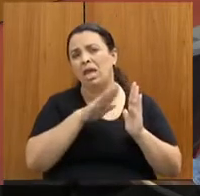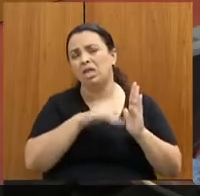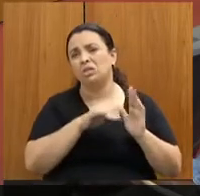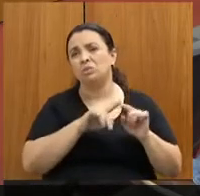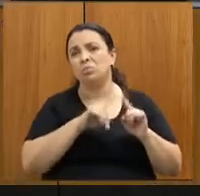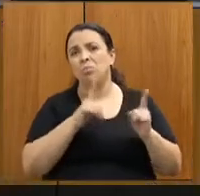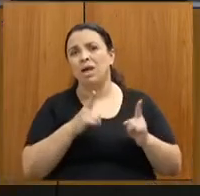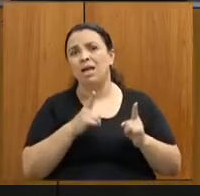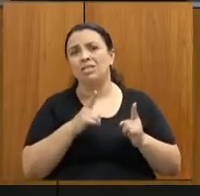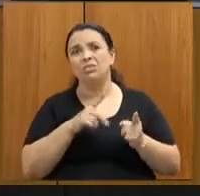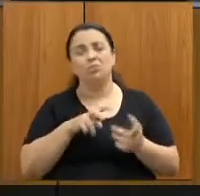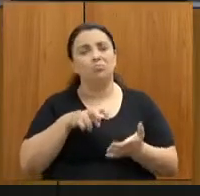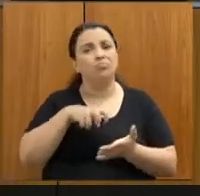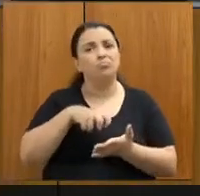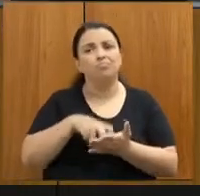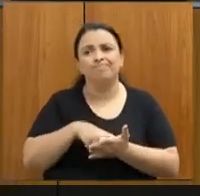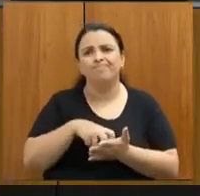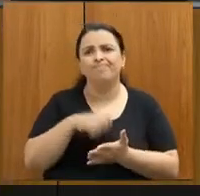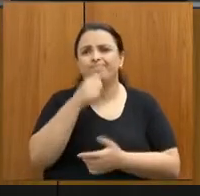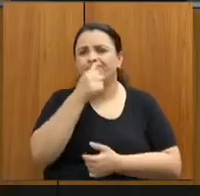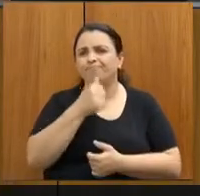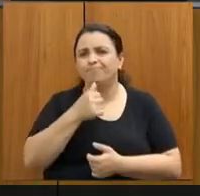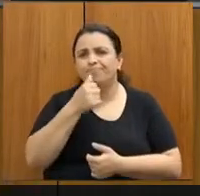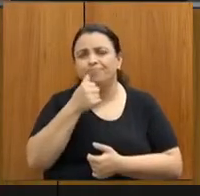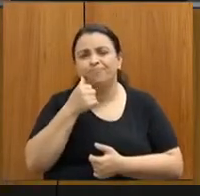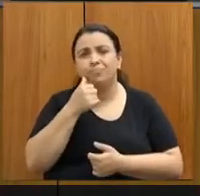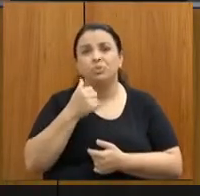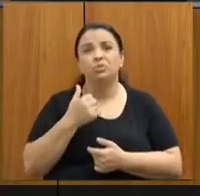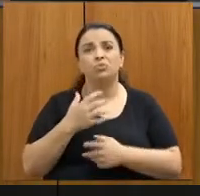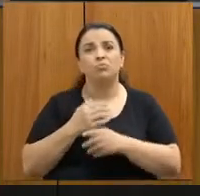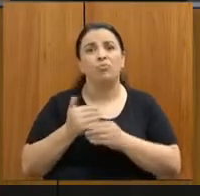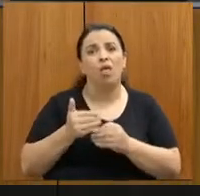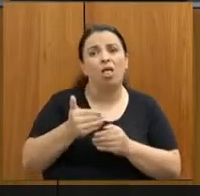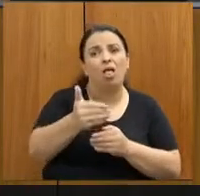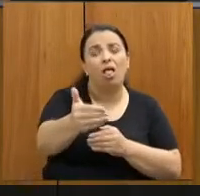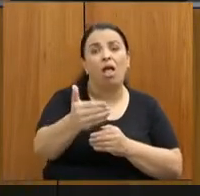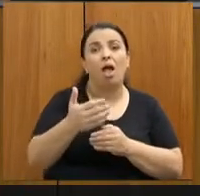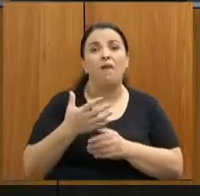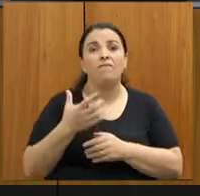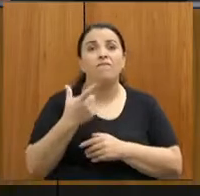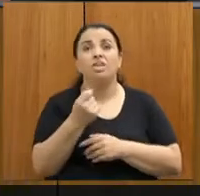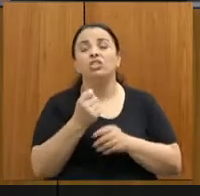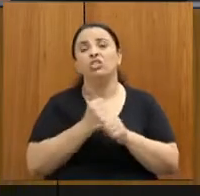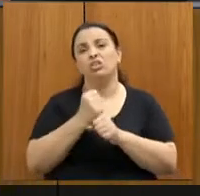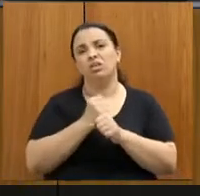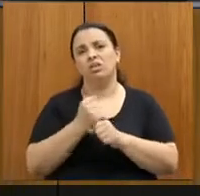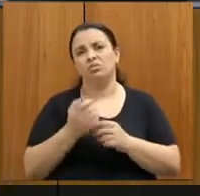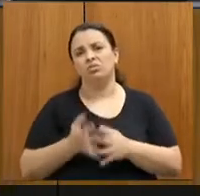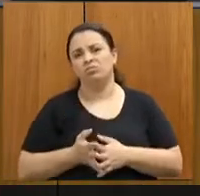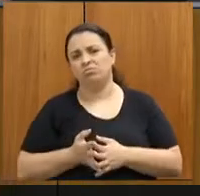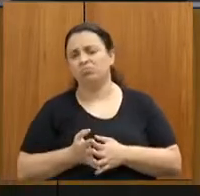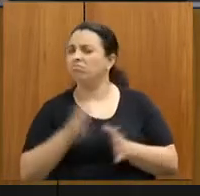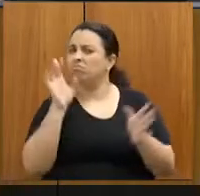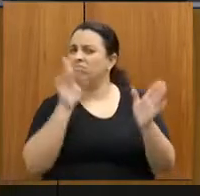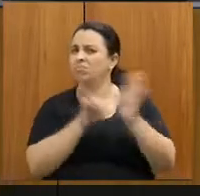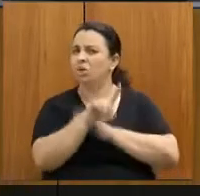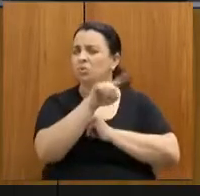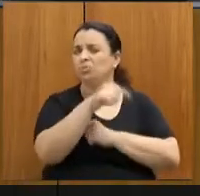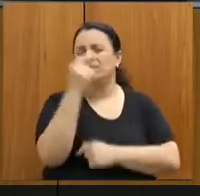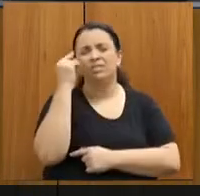por 20 anos a vossa excelência não considera que foi exatamente é